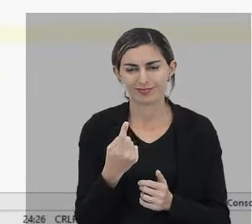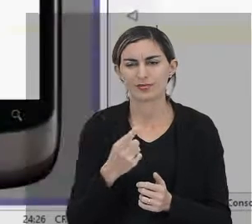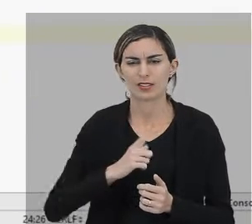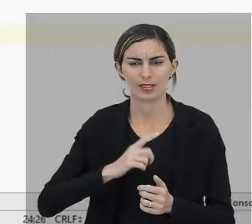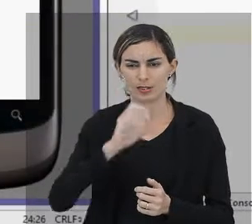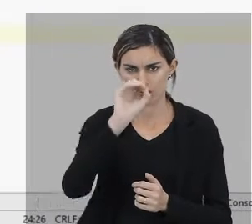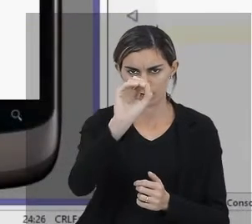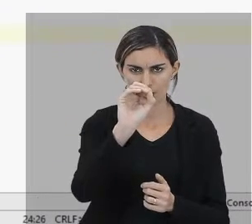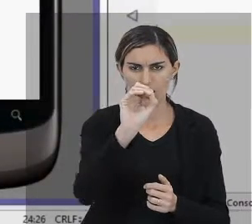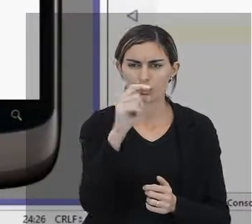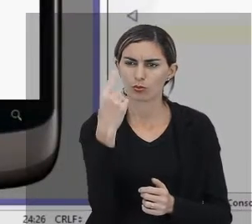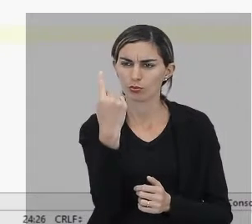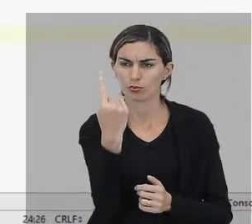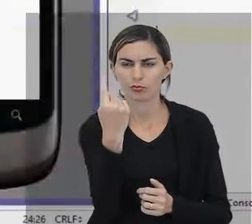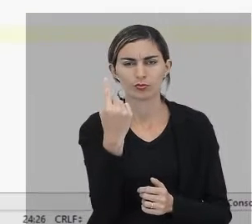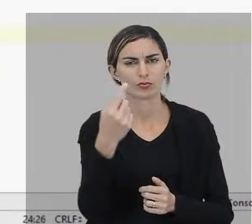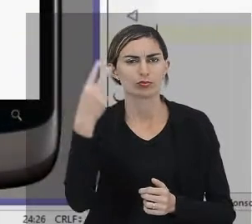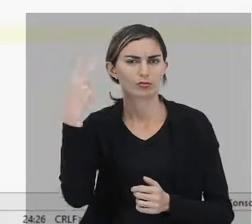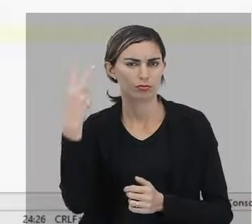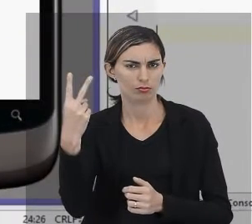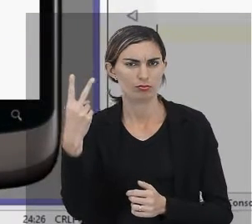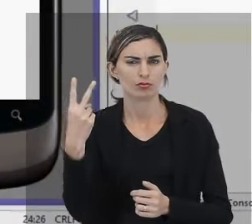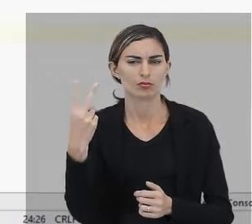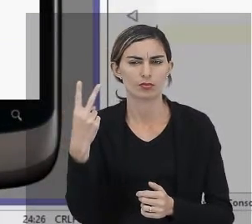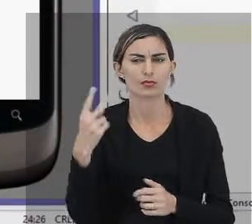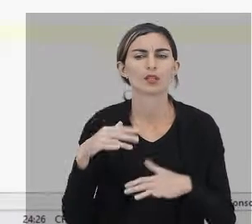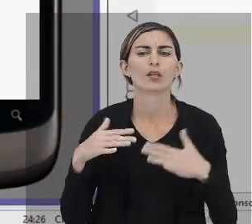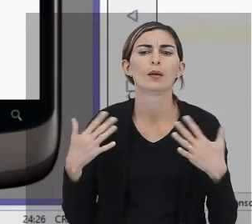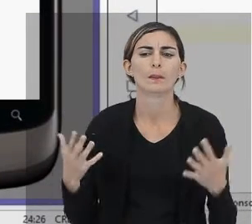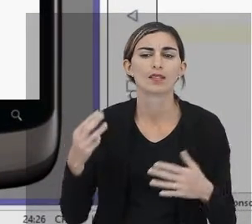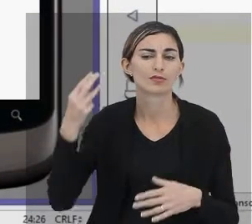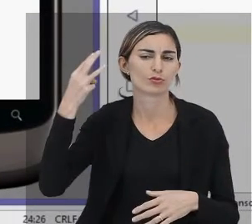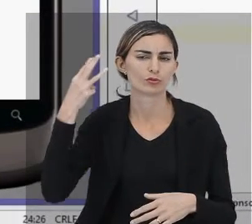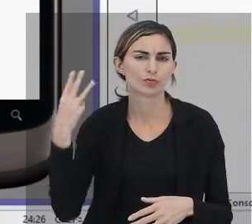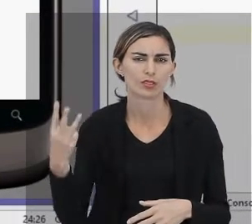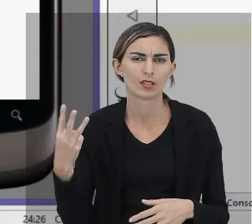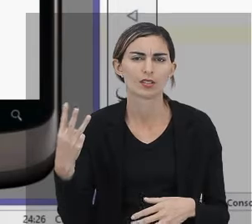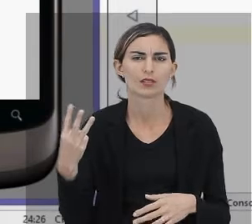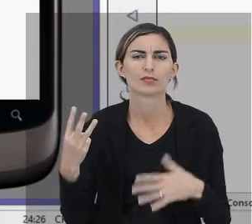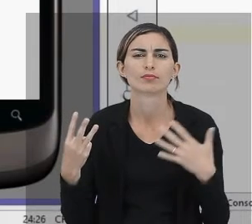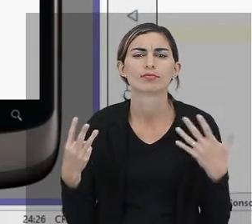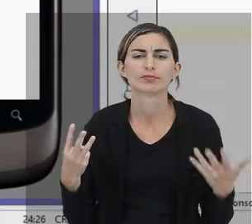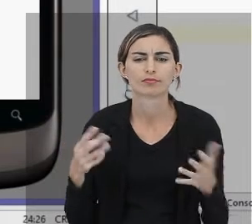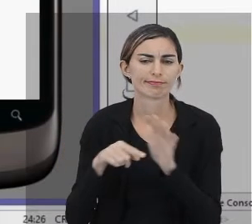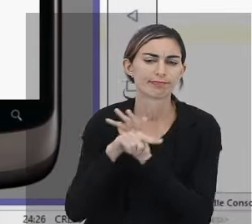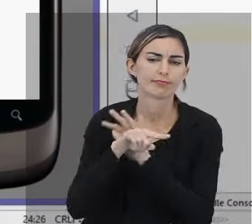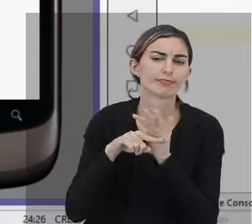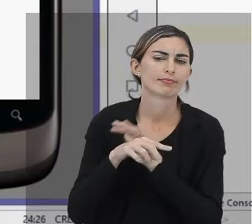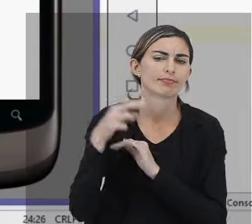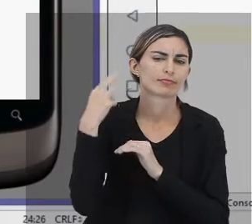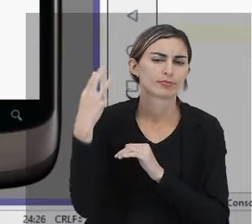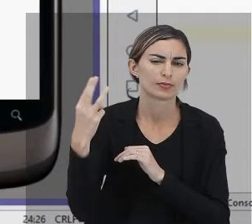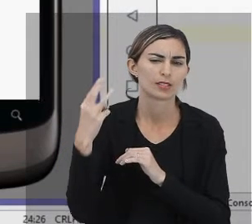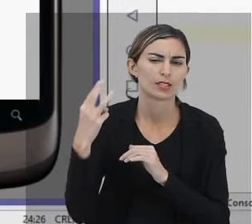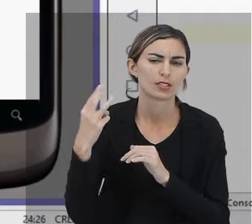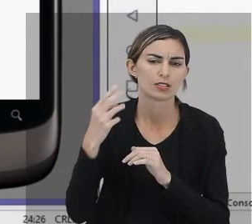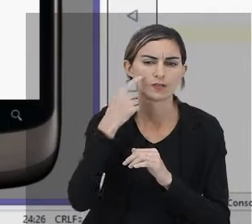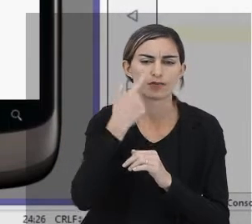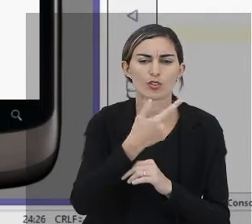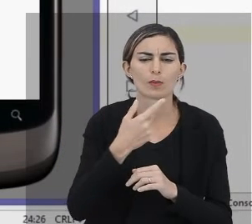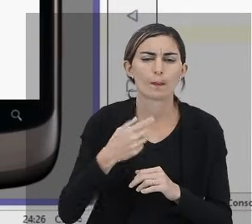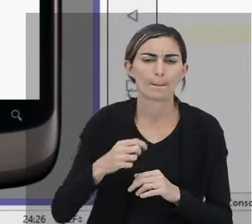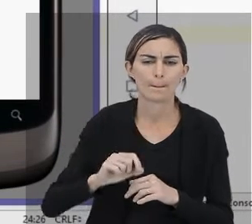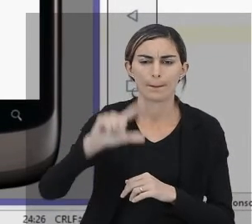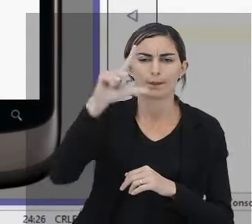Observe que temos o 0, o 1, o 2, mas quando chegou no 3, ele verificou que 3 é maior do que